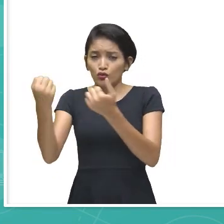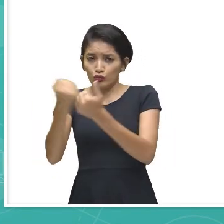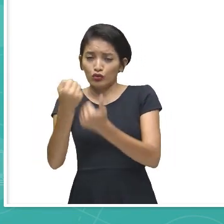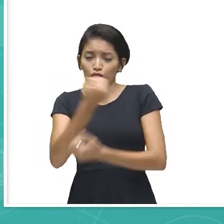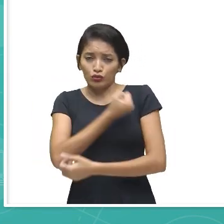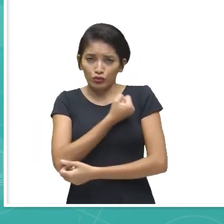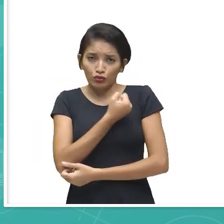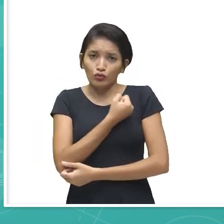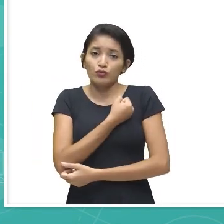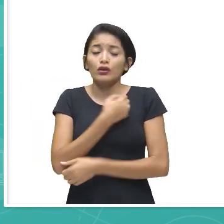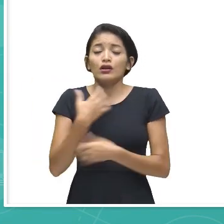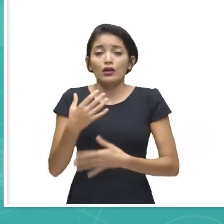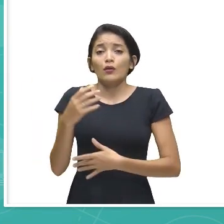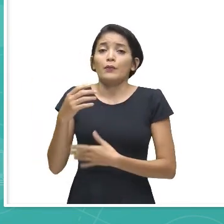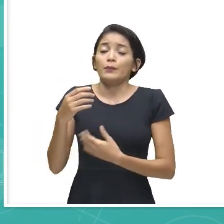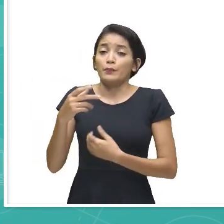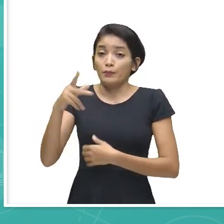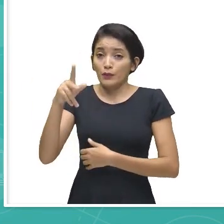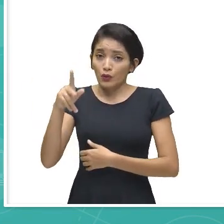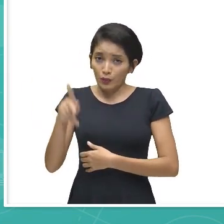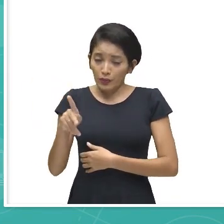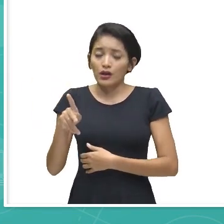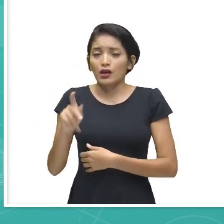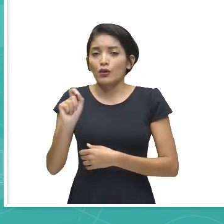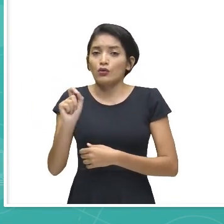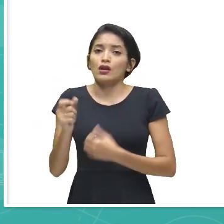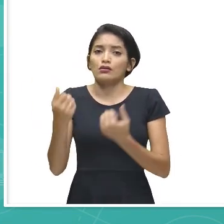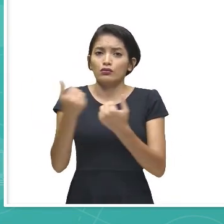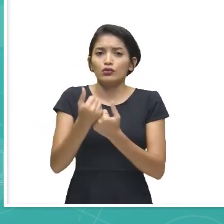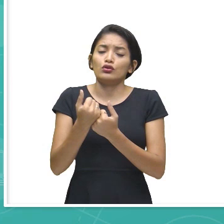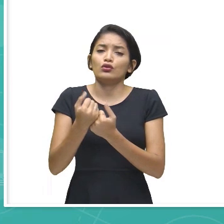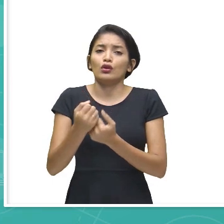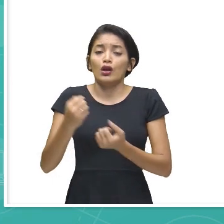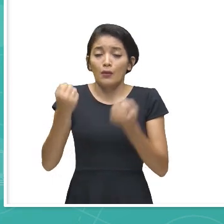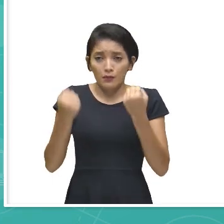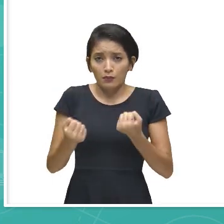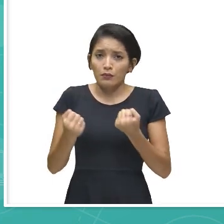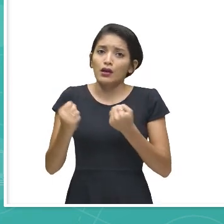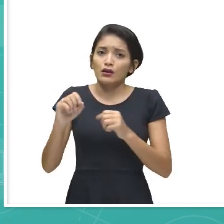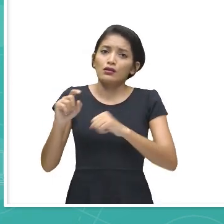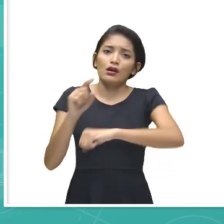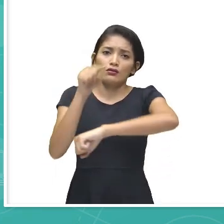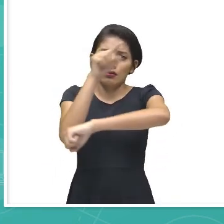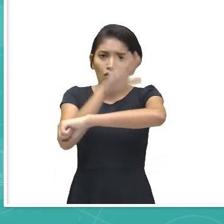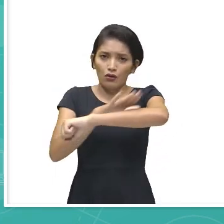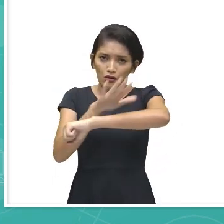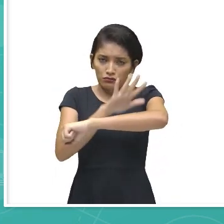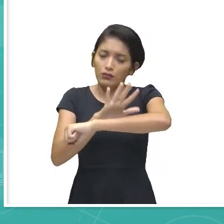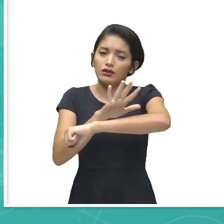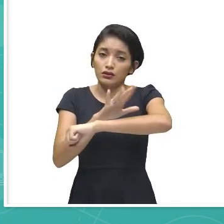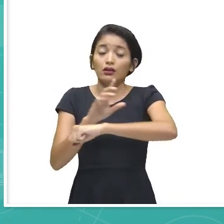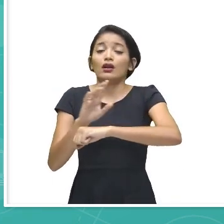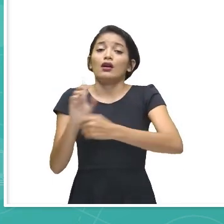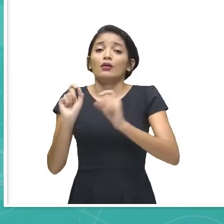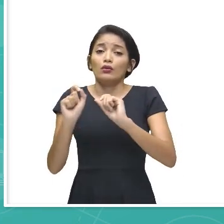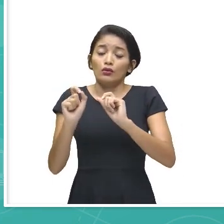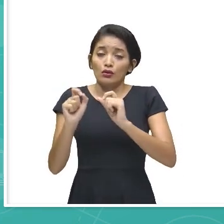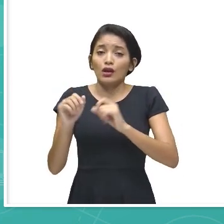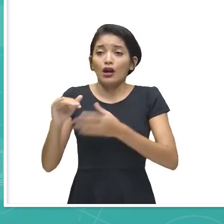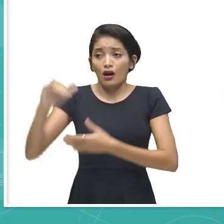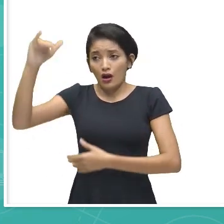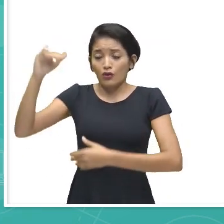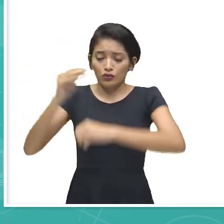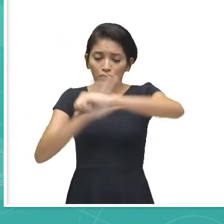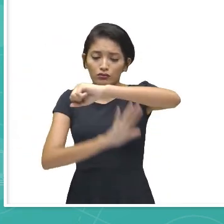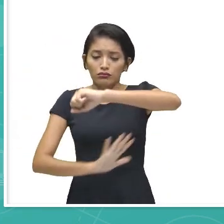peso vai sempre estar acima e a altura abaixo, sendo que ela vai se multiplicar por ela mesma, tá certo? E depois